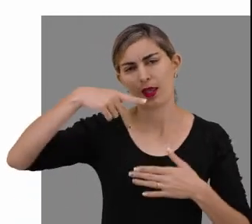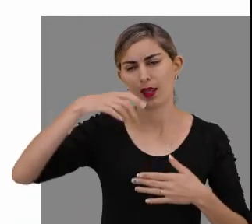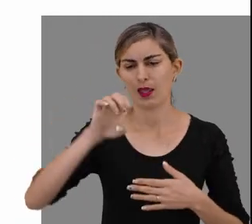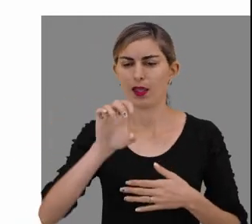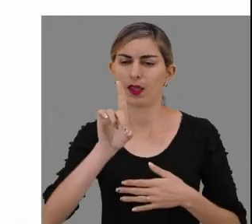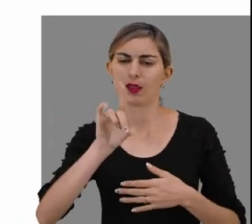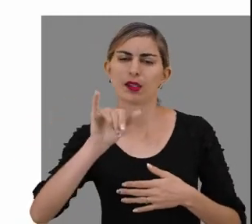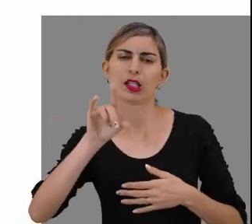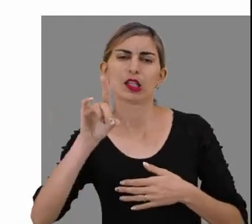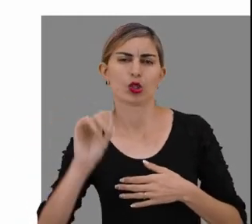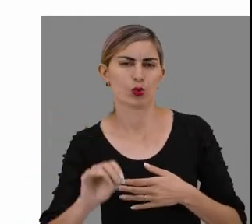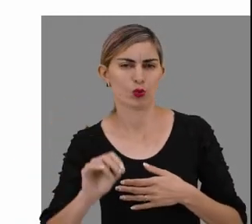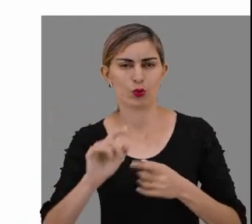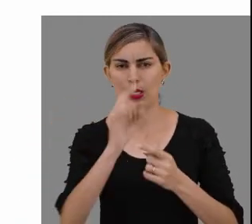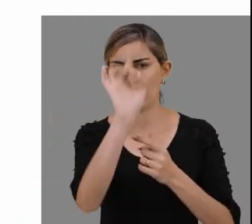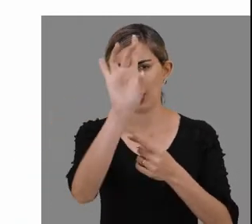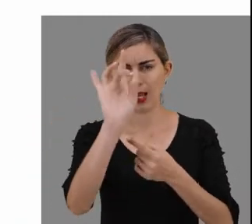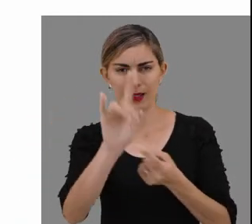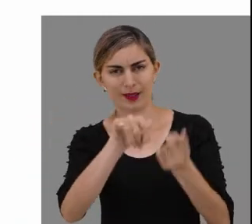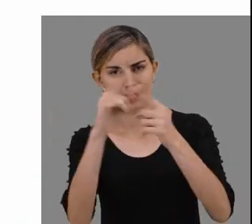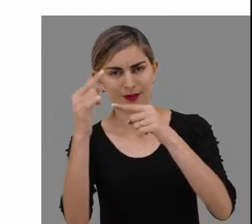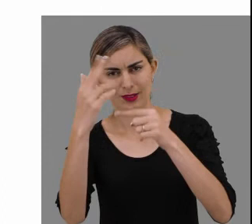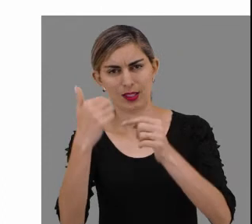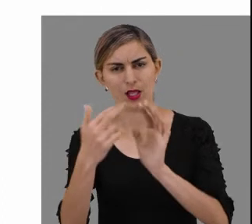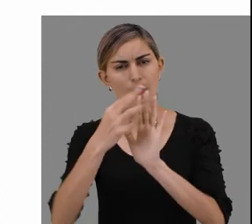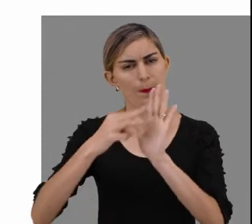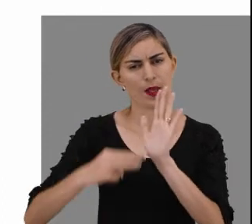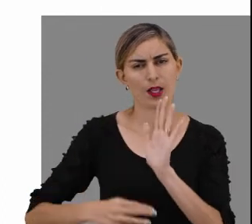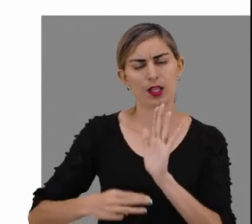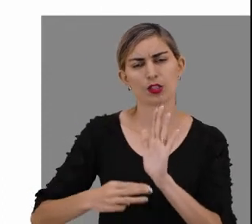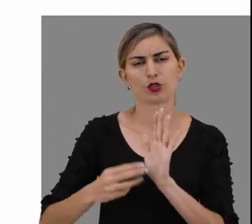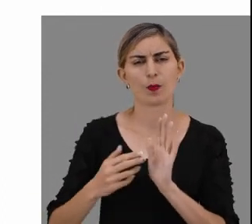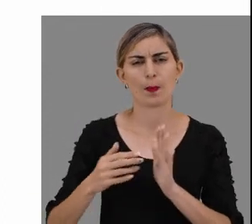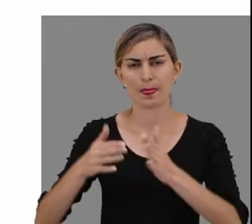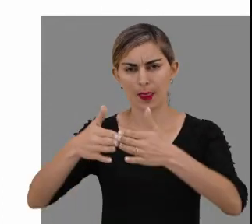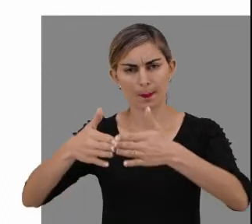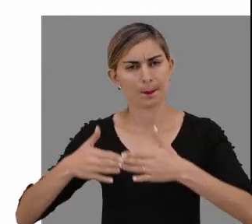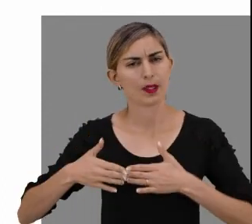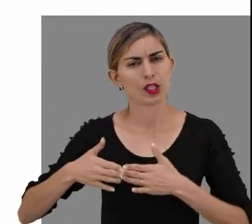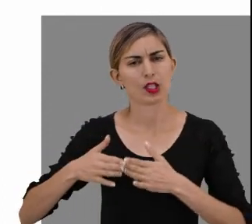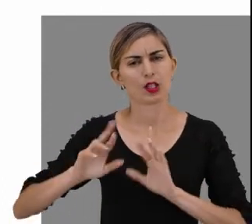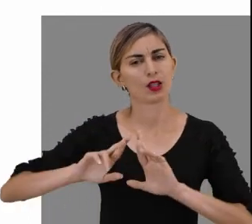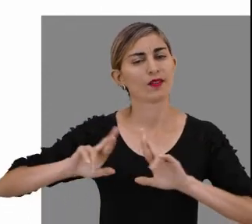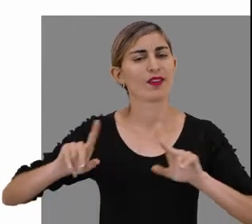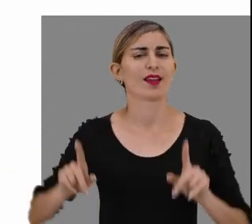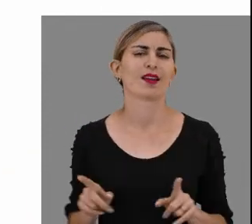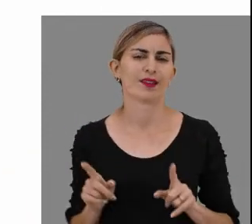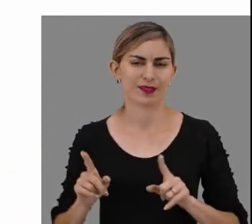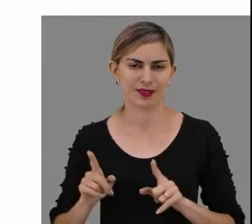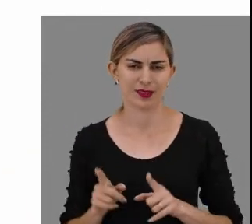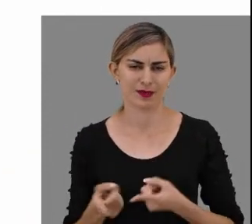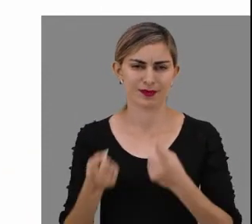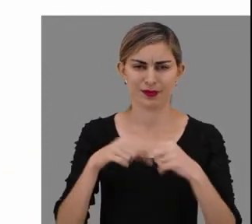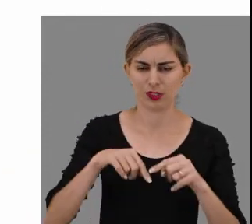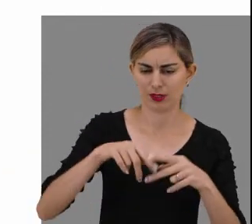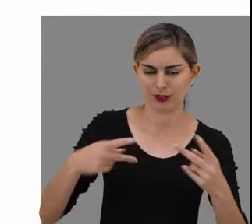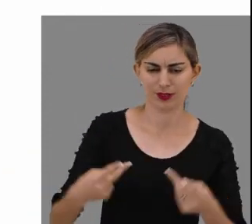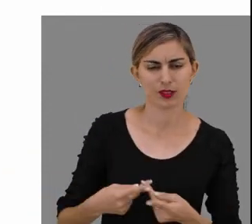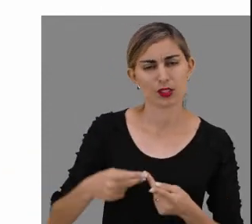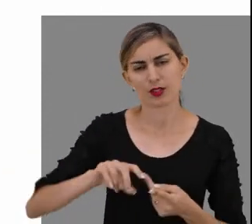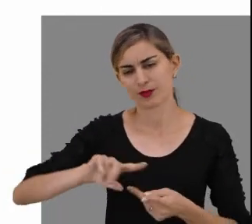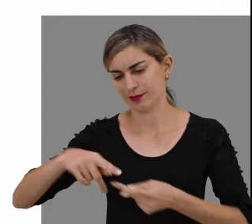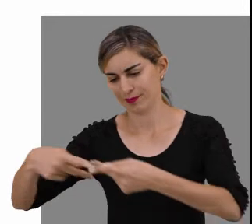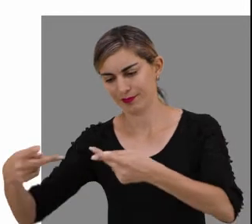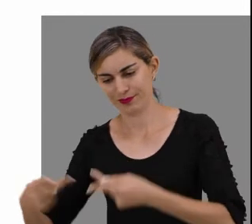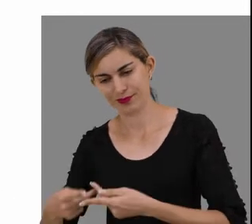pedido. Cada uma delas implementa o método exibe-pedido de uma forma diferente. Ou